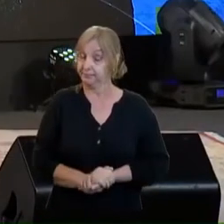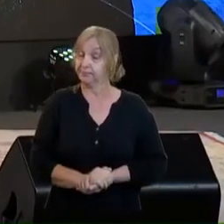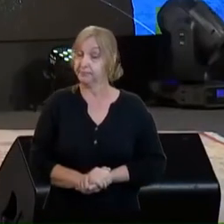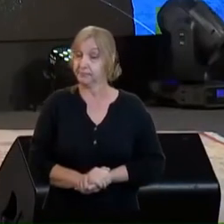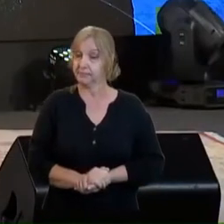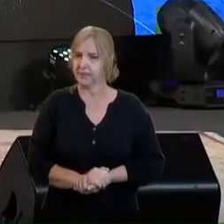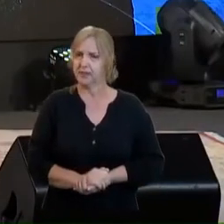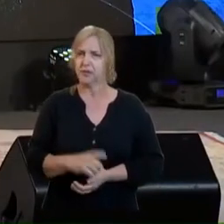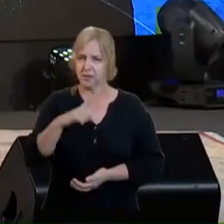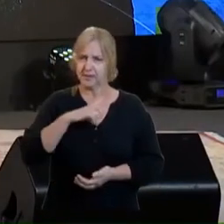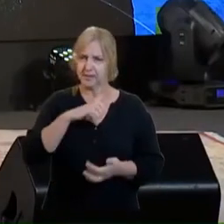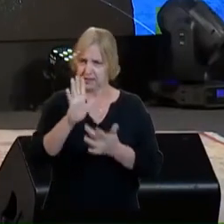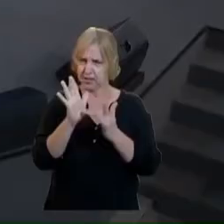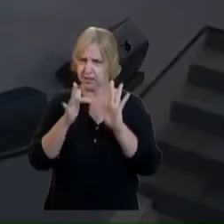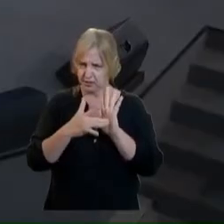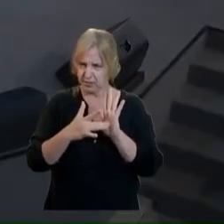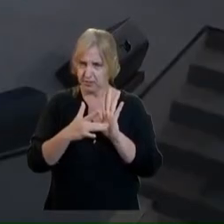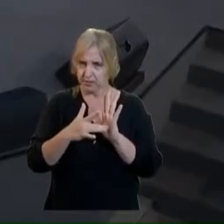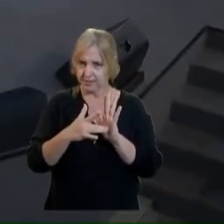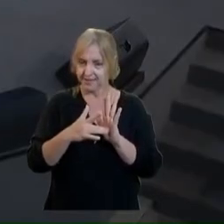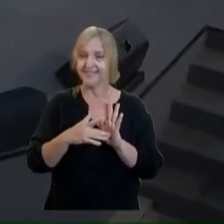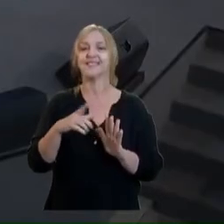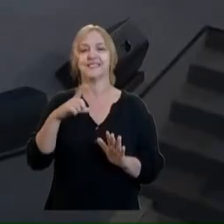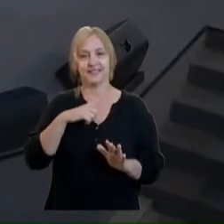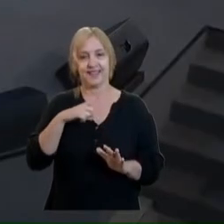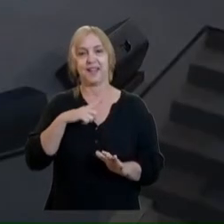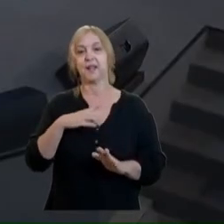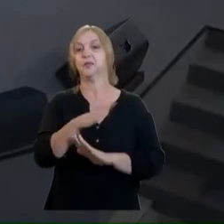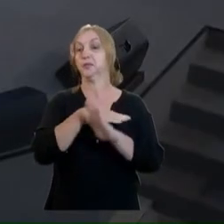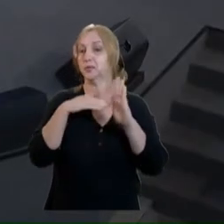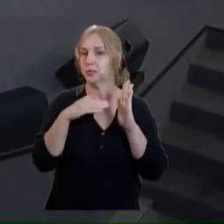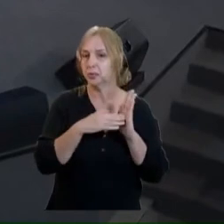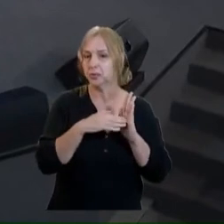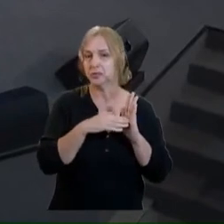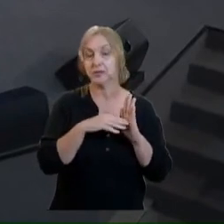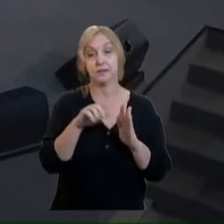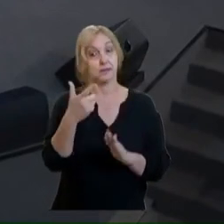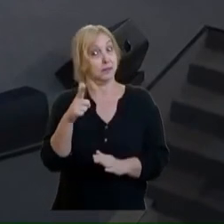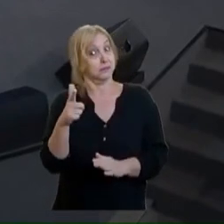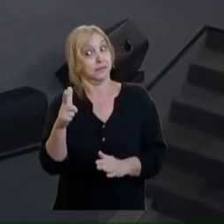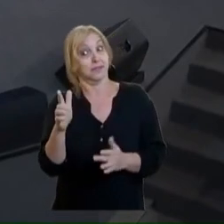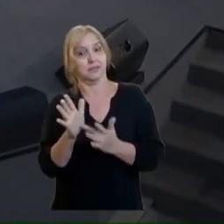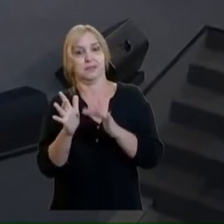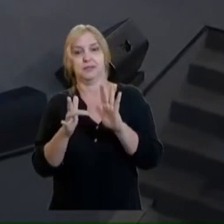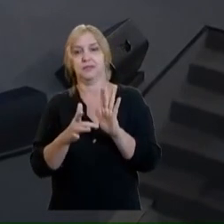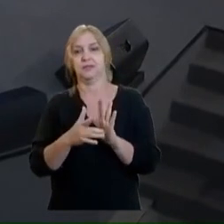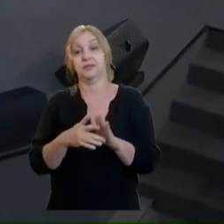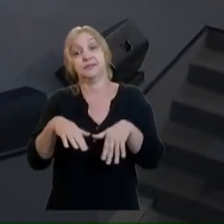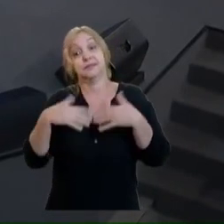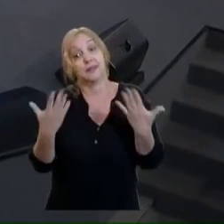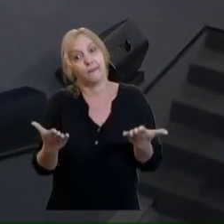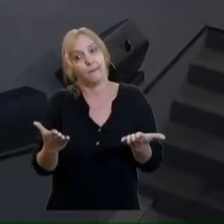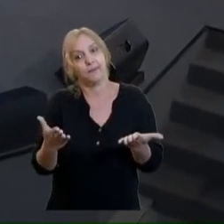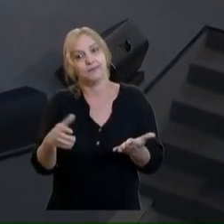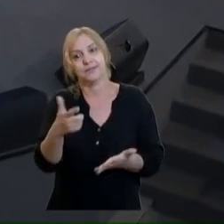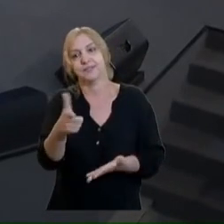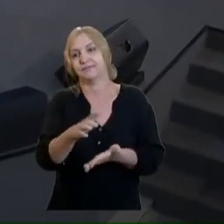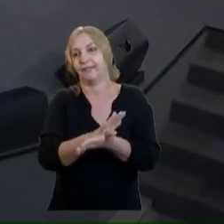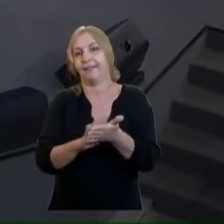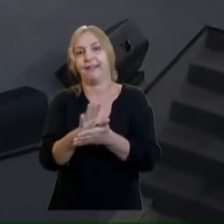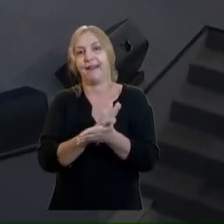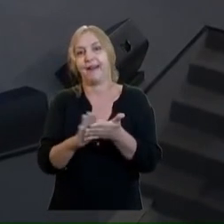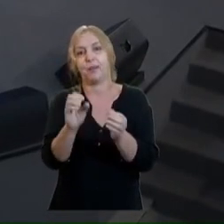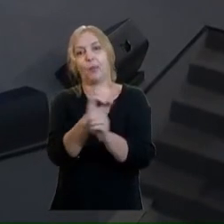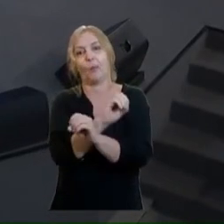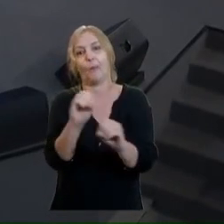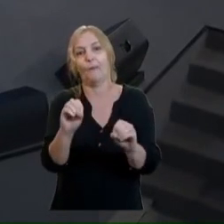Se você tem Jesus, você tem tudo. Se você não tem Jesus, você não tem? Não, você tem o